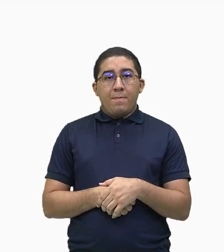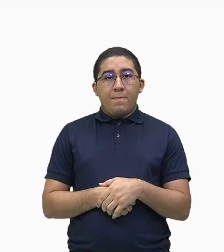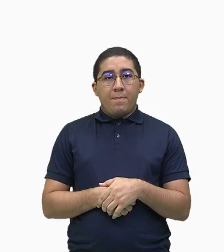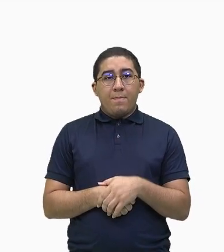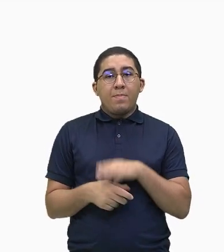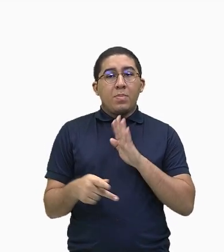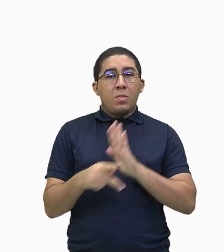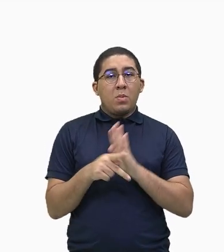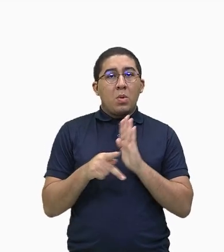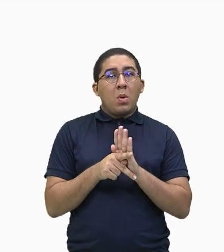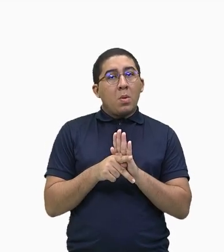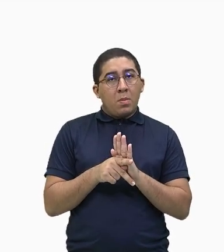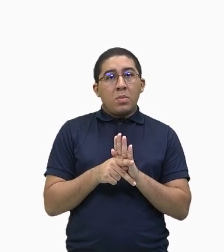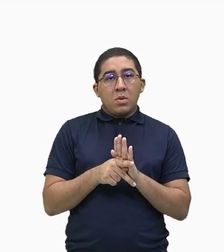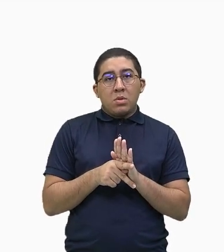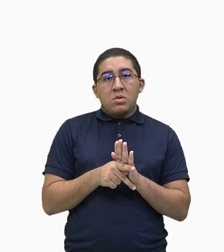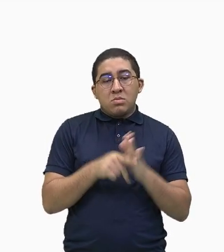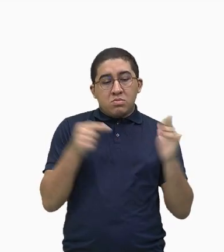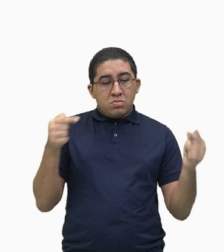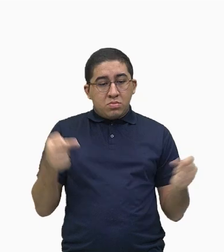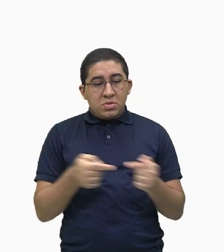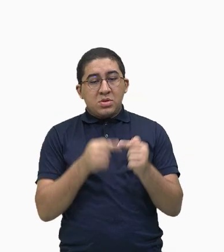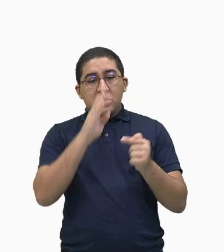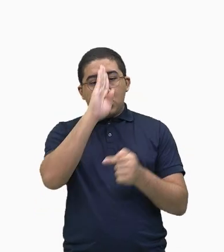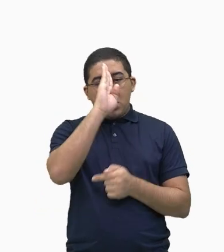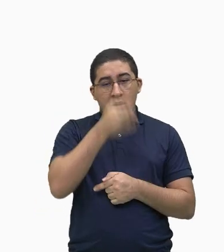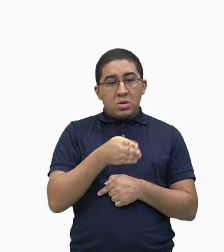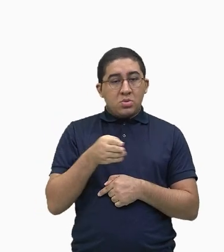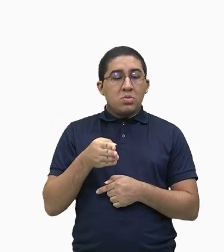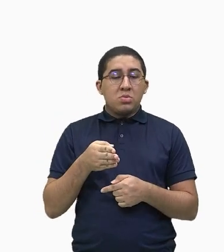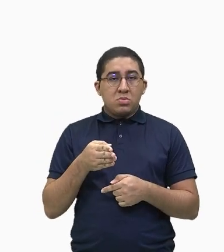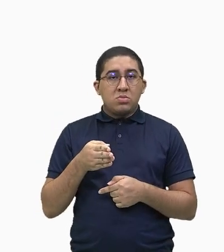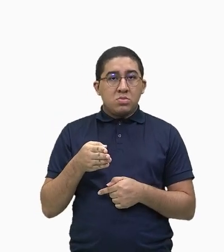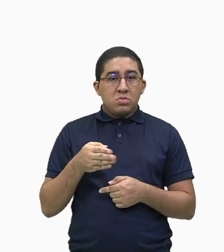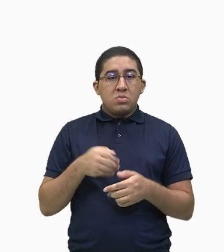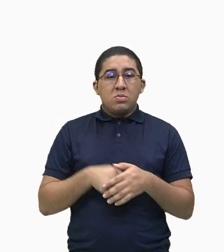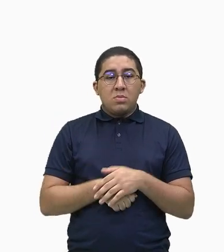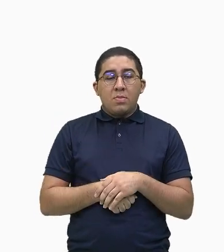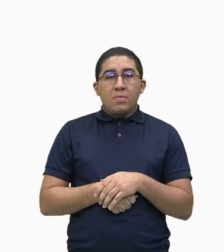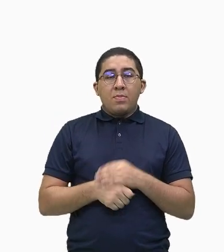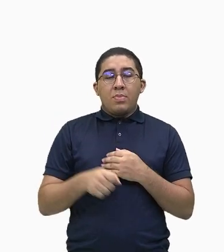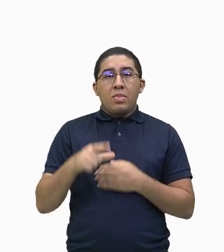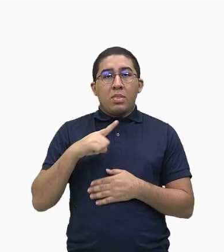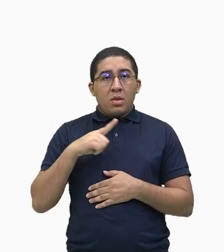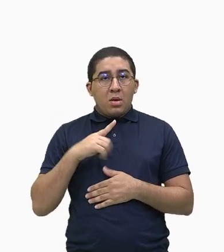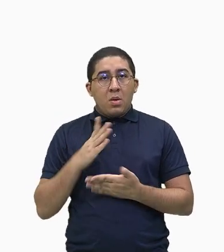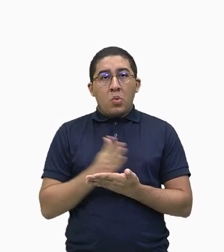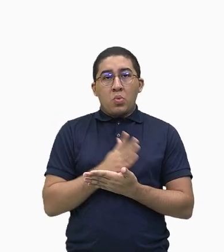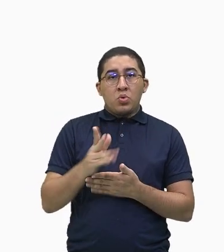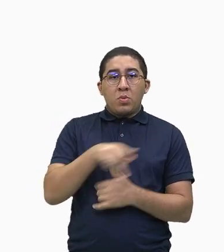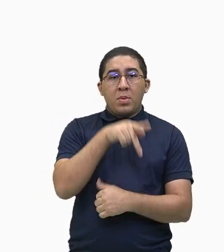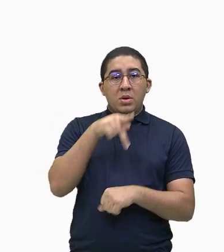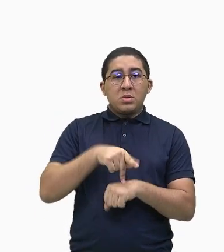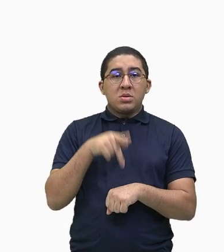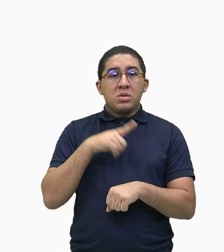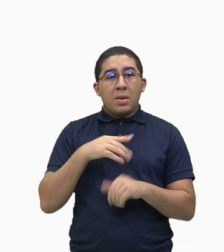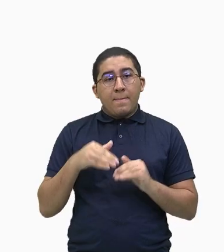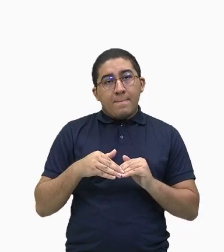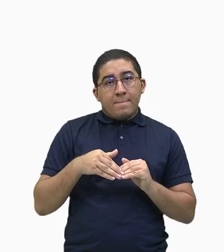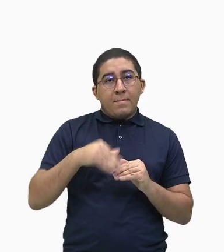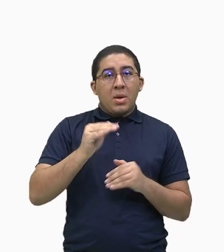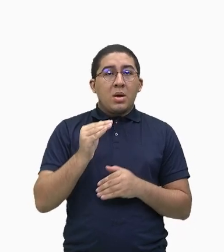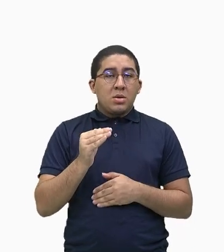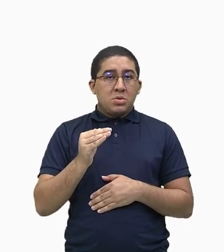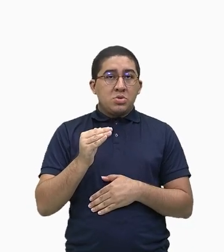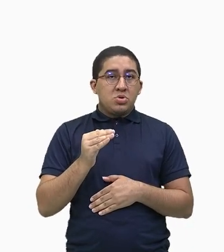prático, né? Onde nós vamos ter alguns países que estão localizados em mais de um